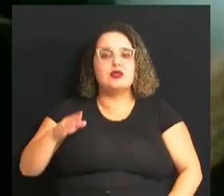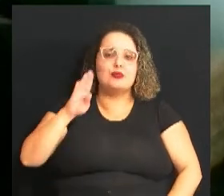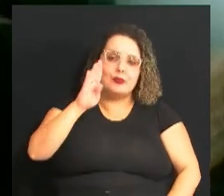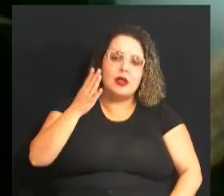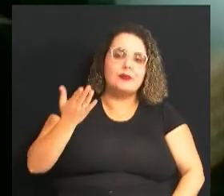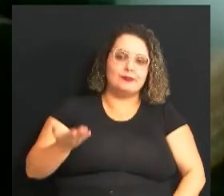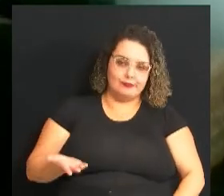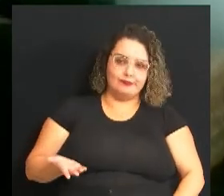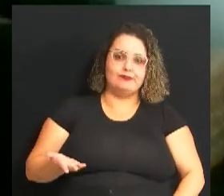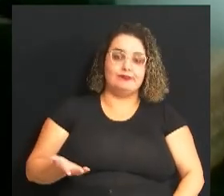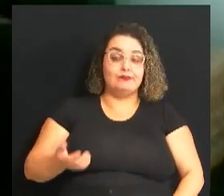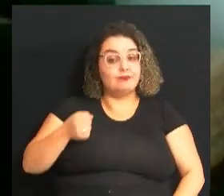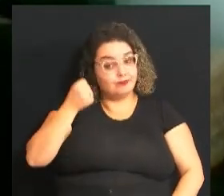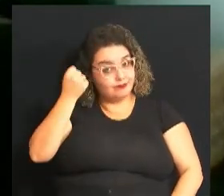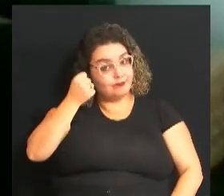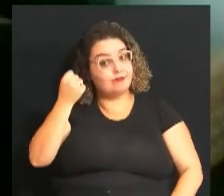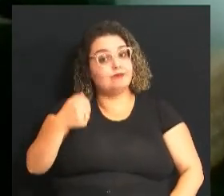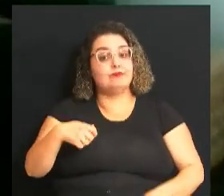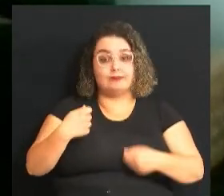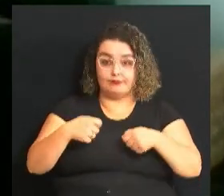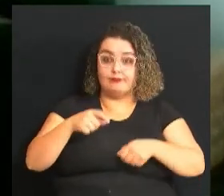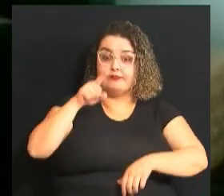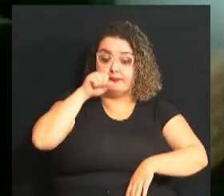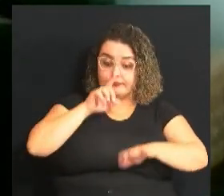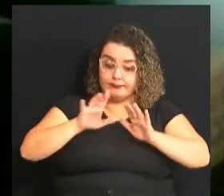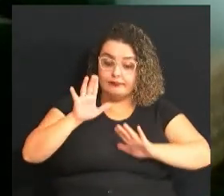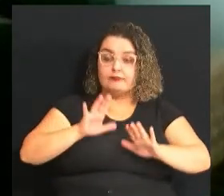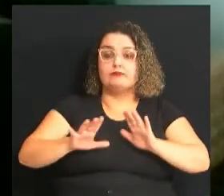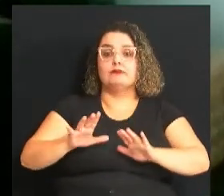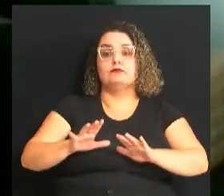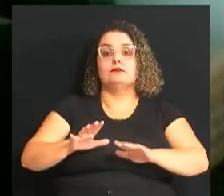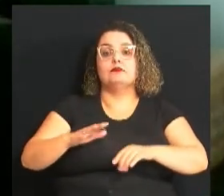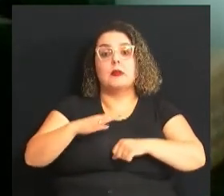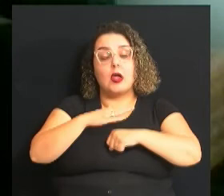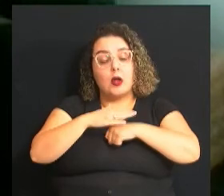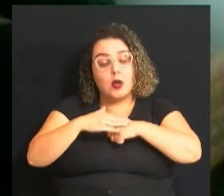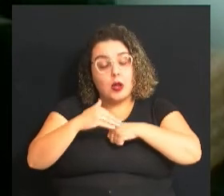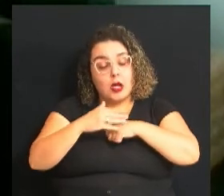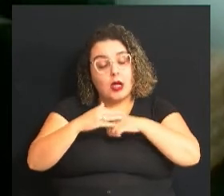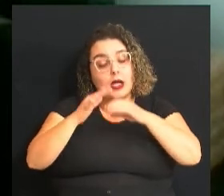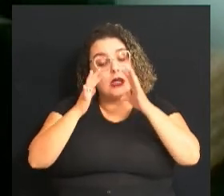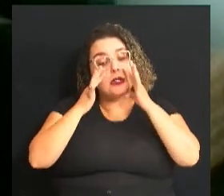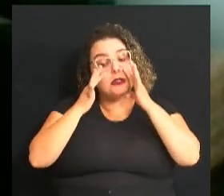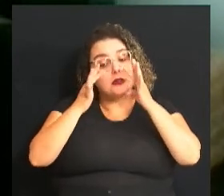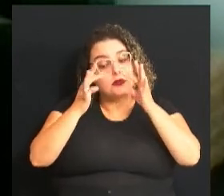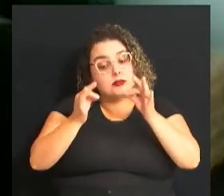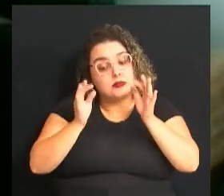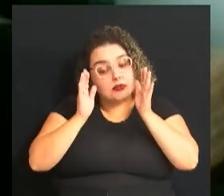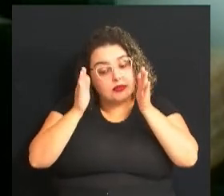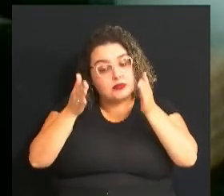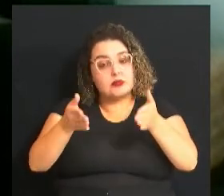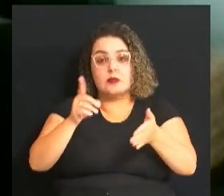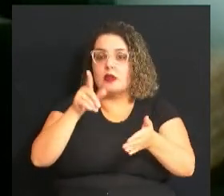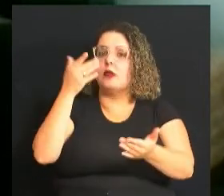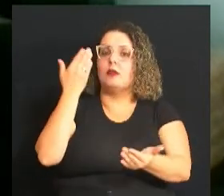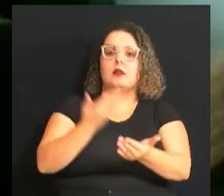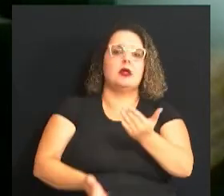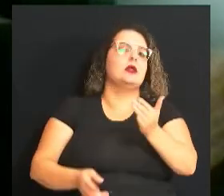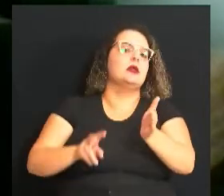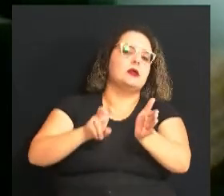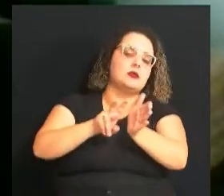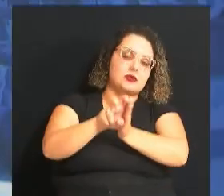situações graves que a gente precisa cuidar com muito carinho, ter muita atenção para não perder a chance dos